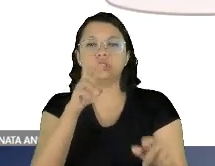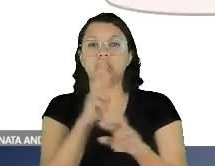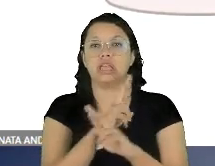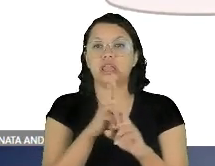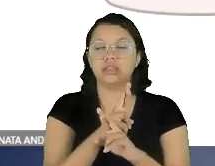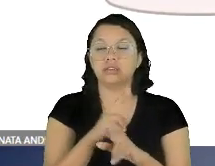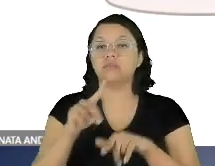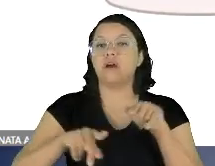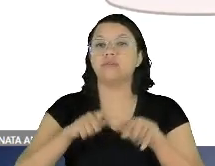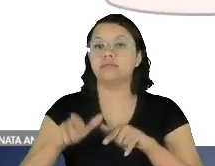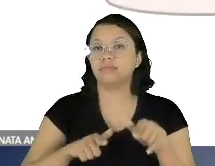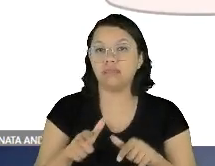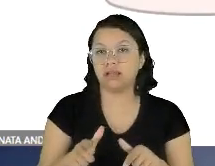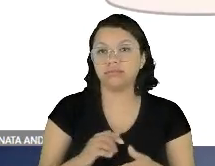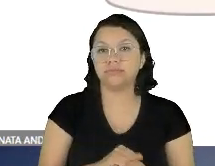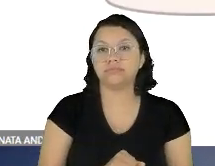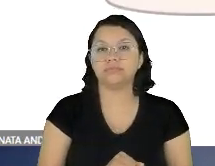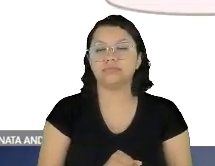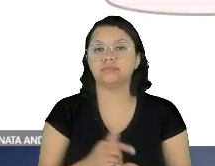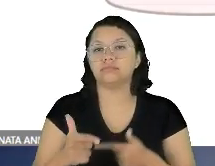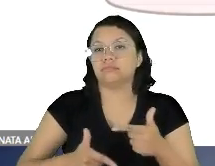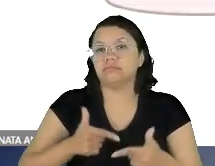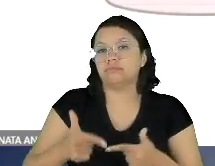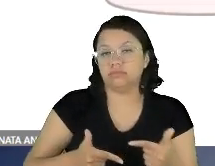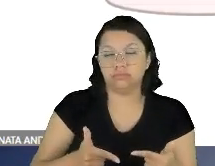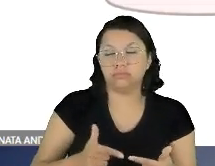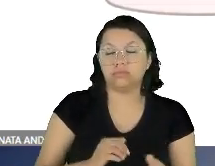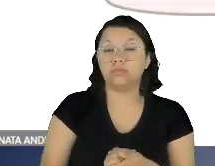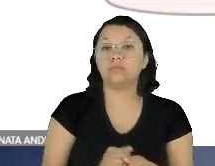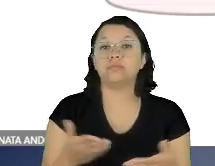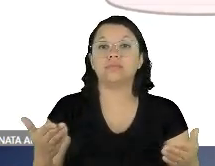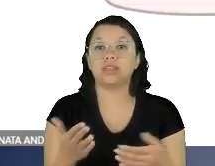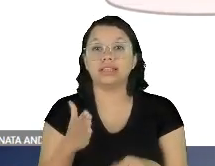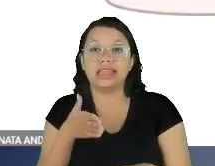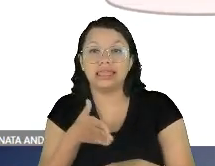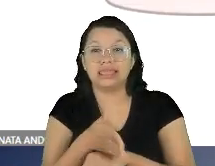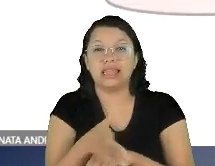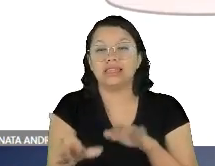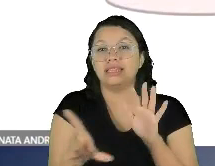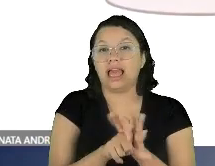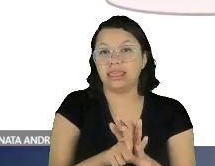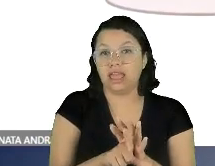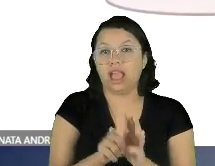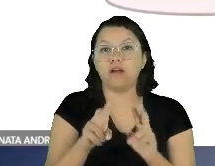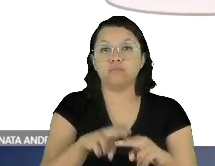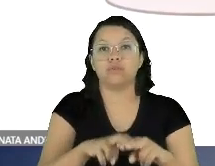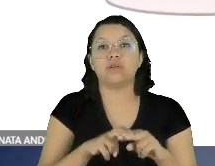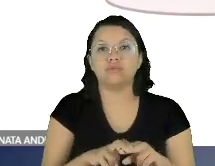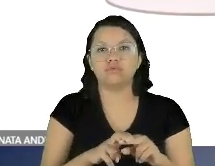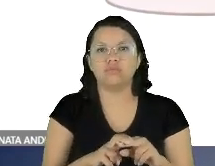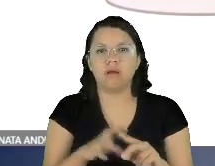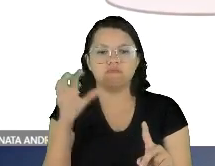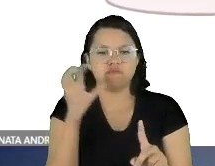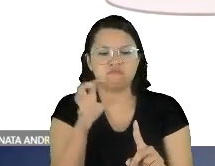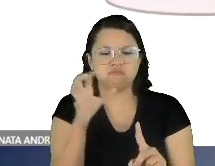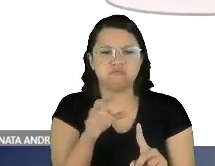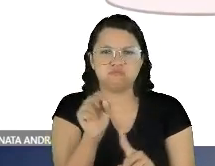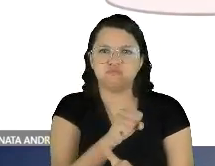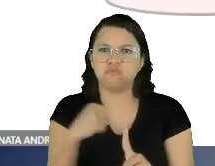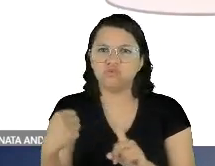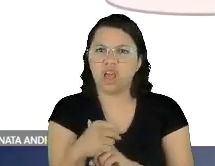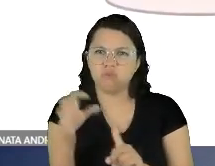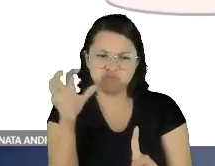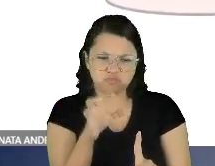do emprego, cargo ou função. Essa entrada dessa lei em vigor foi fruto de uma pressão social semelhante